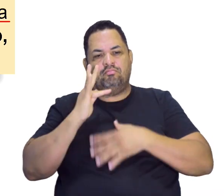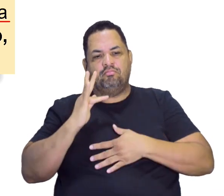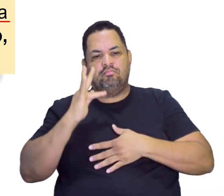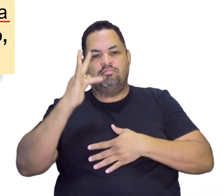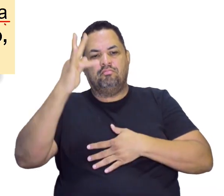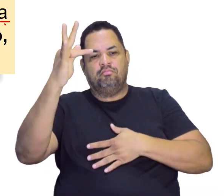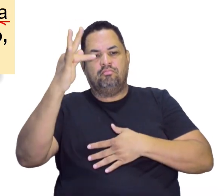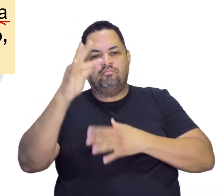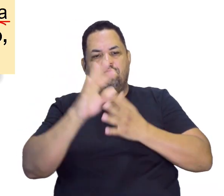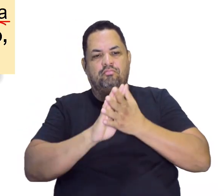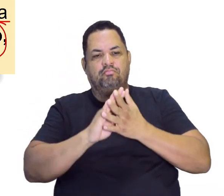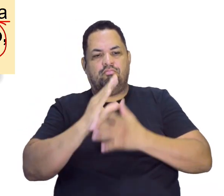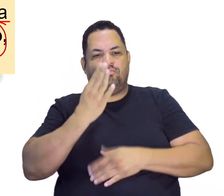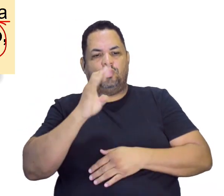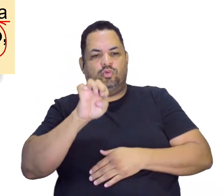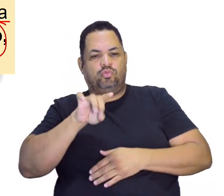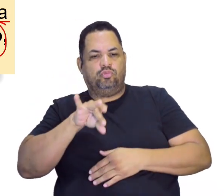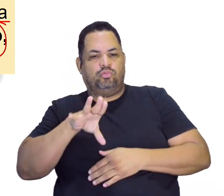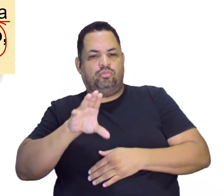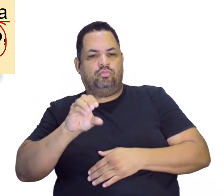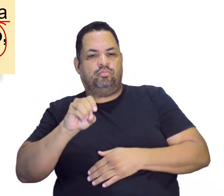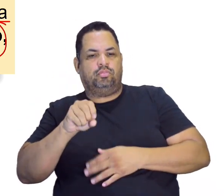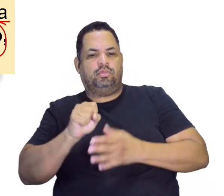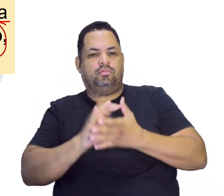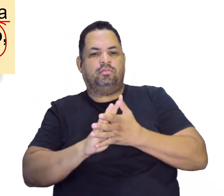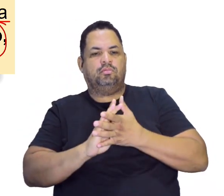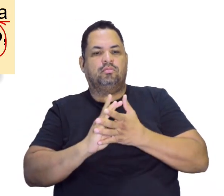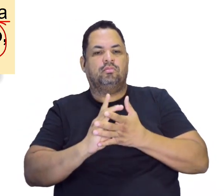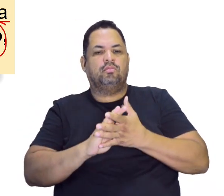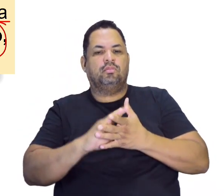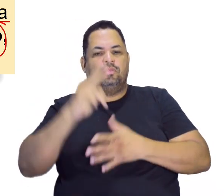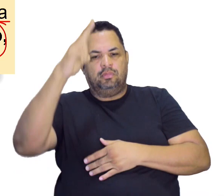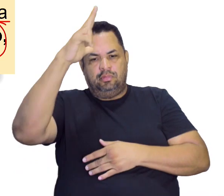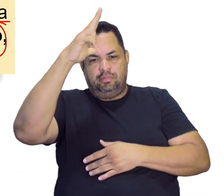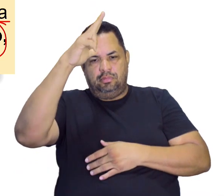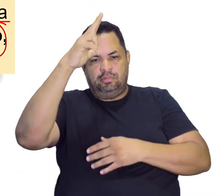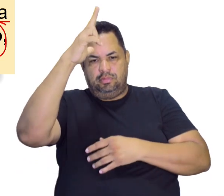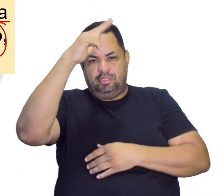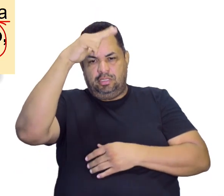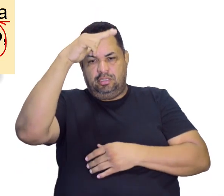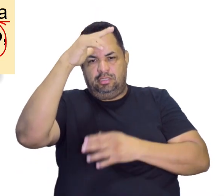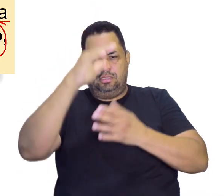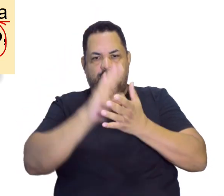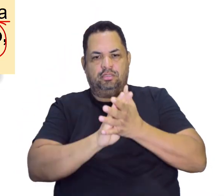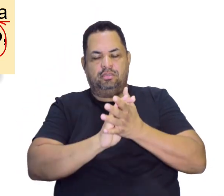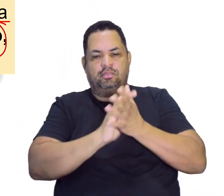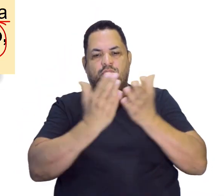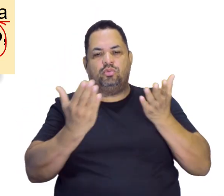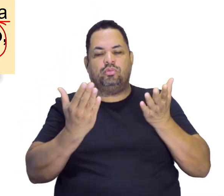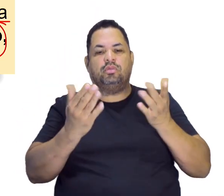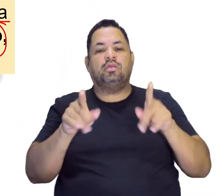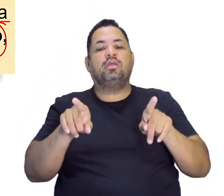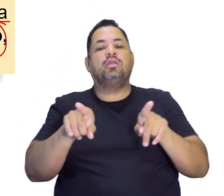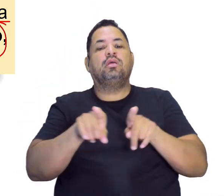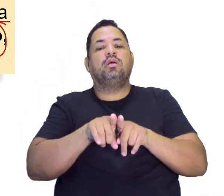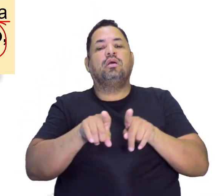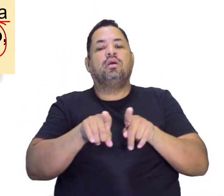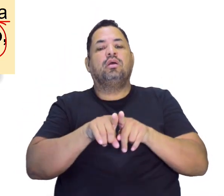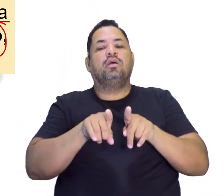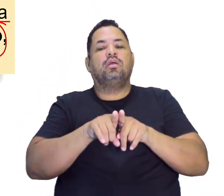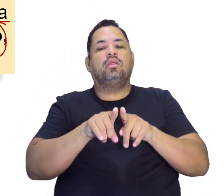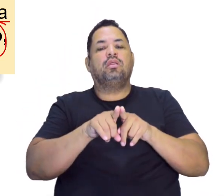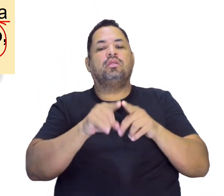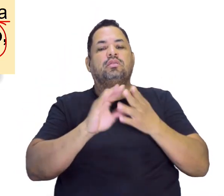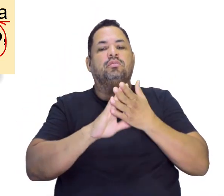expressionismo futurismo cubismo dadaísmo e surrealismo O que são esses